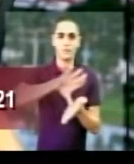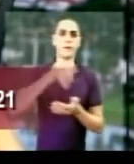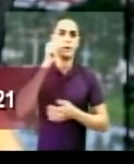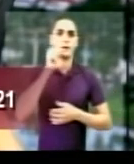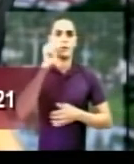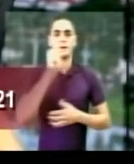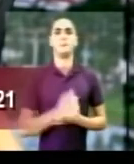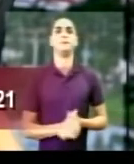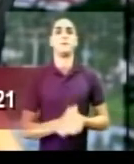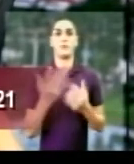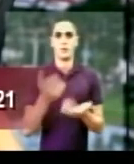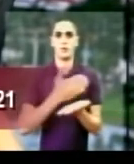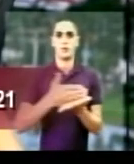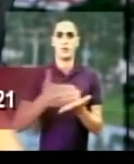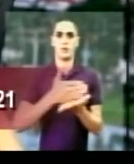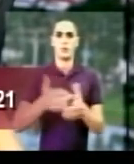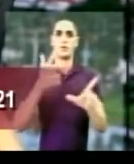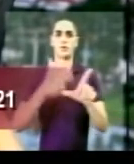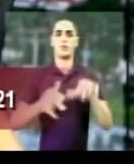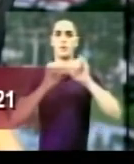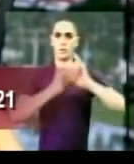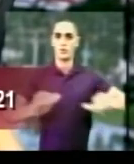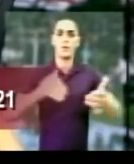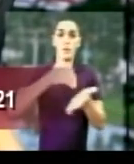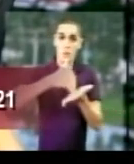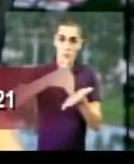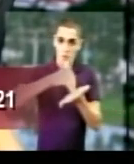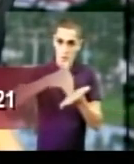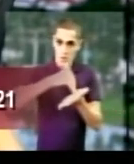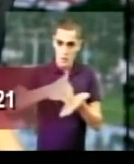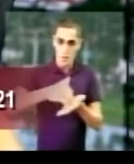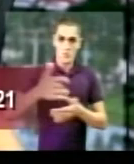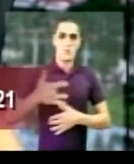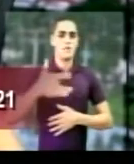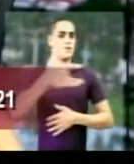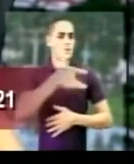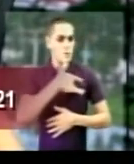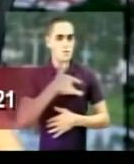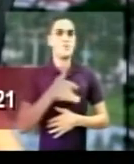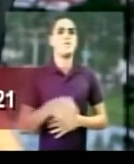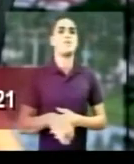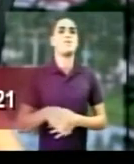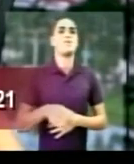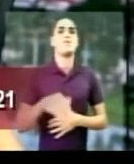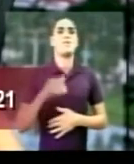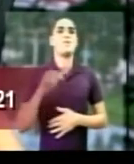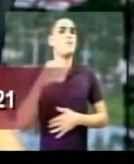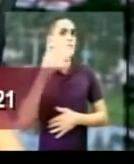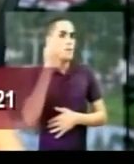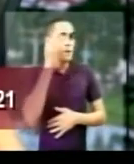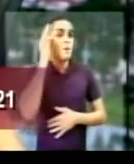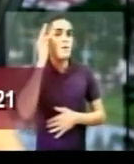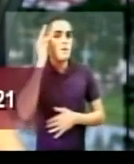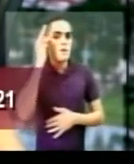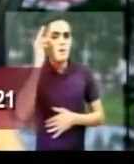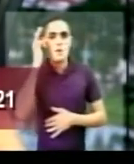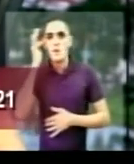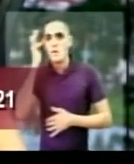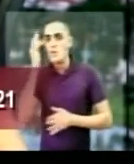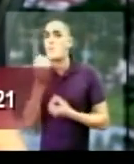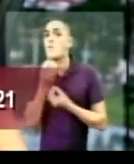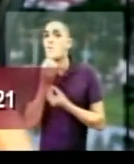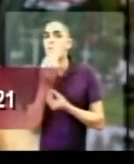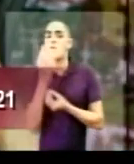Mulher. Nós vamos iniciar então com a nossa secretária municipal de Educação, a Fabiana Zanqueta. Boa tarde, Fabiana,